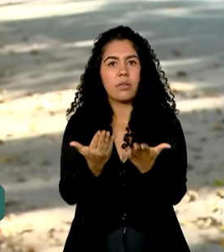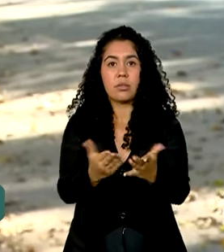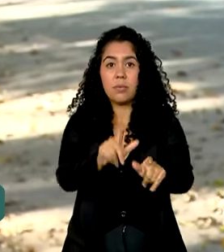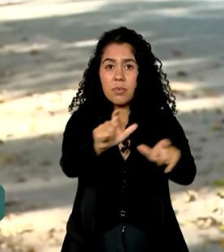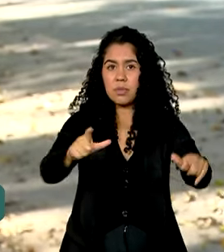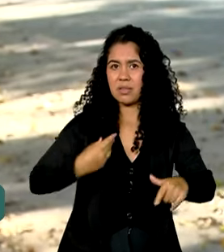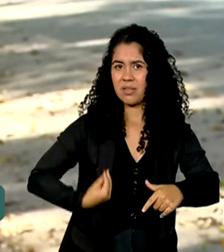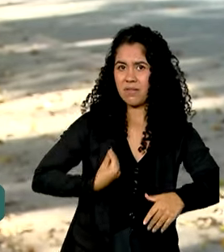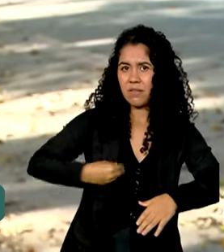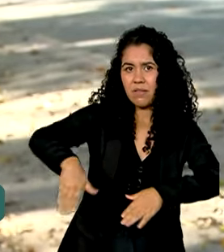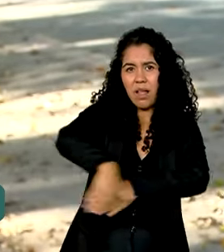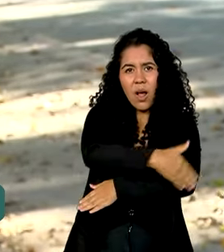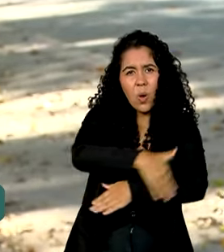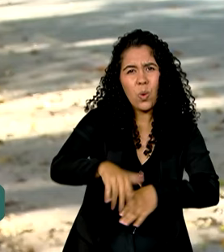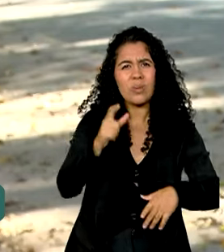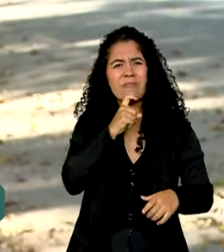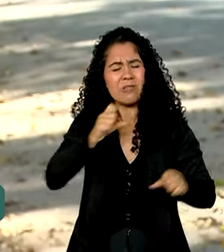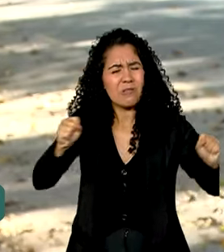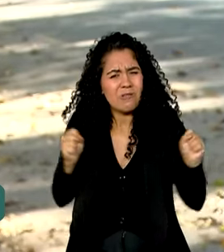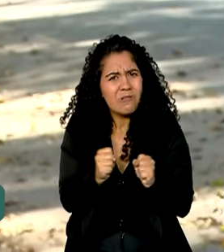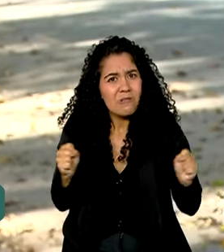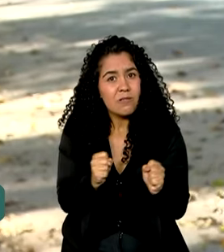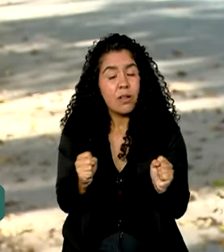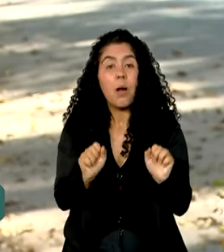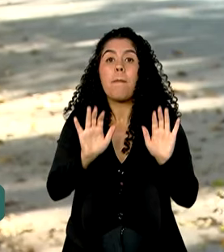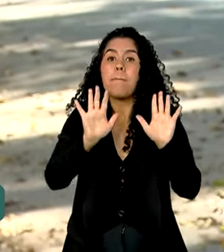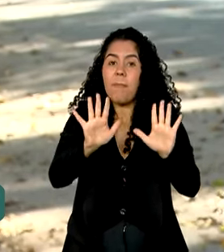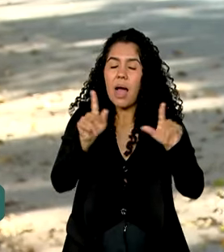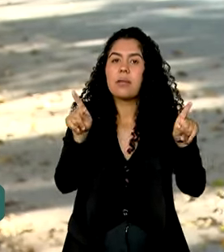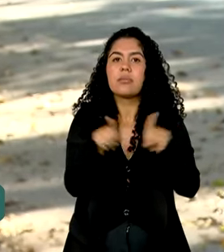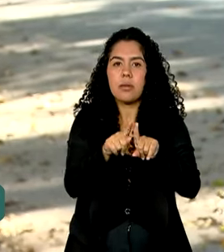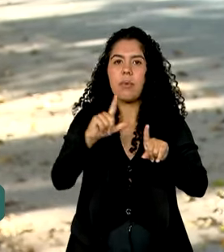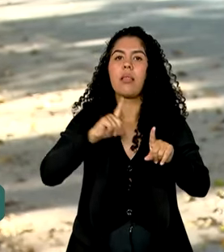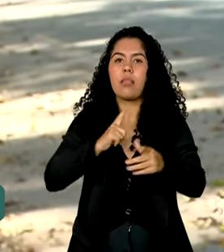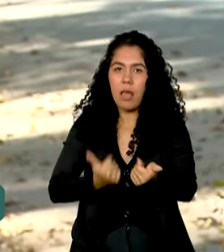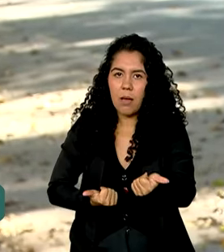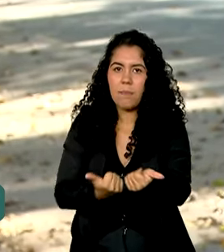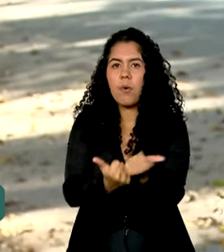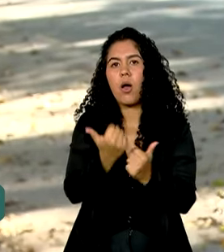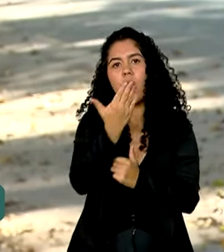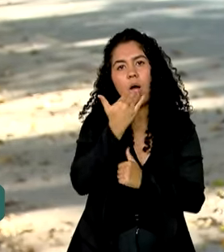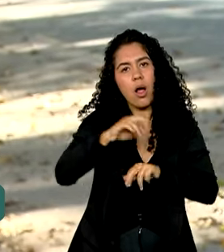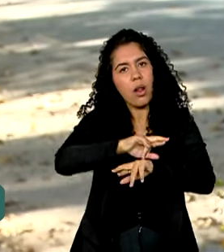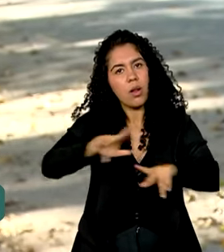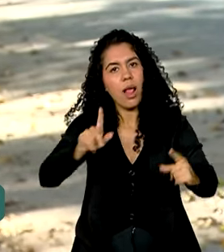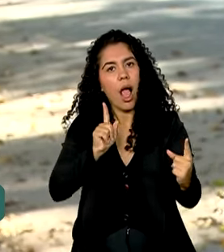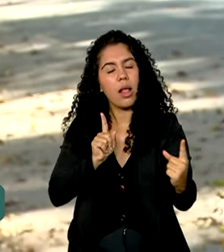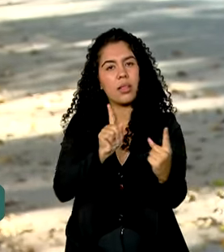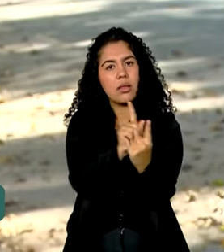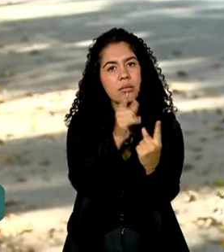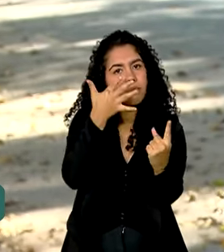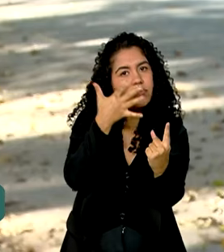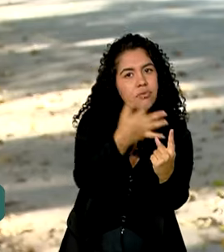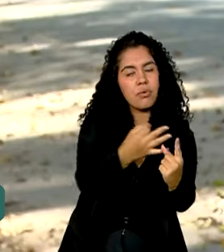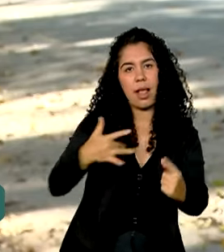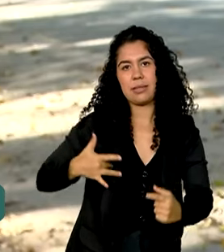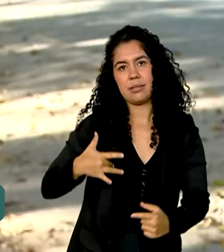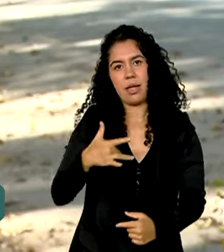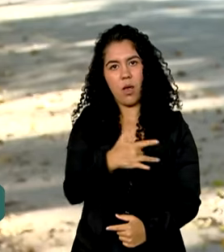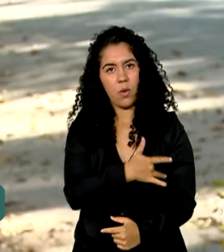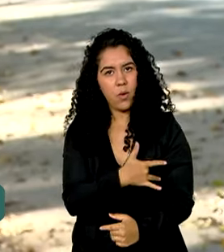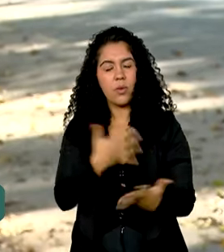mais intenso, mas a iniciativa prevê também alimentação e atendimento à saúde para essa população,